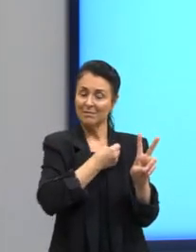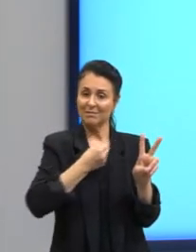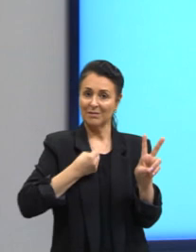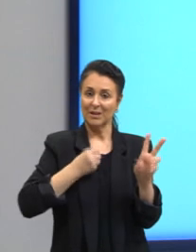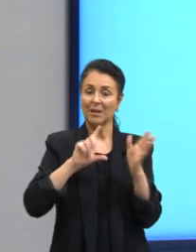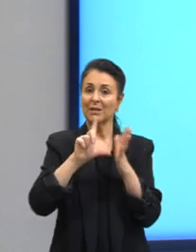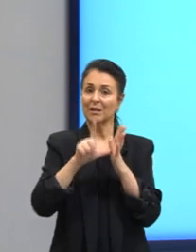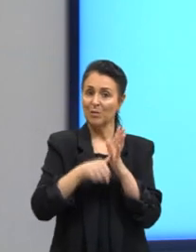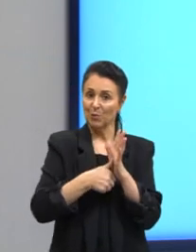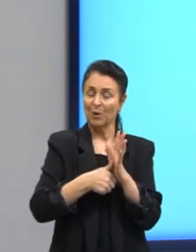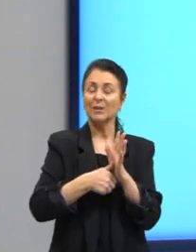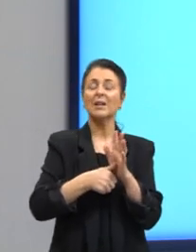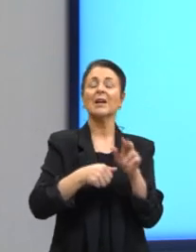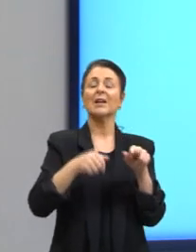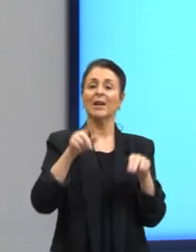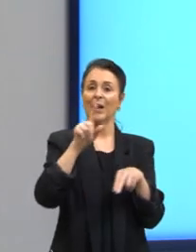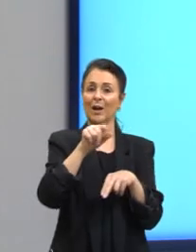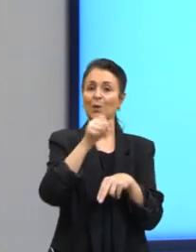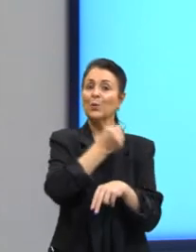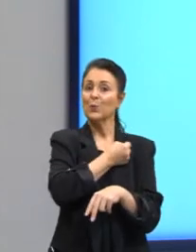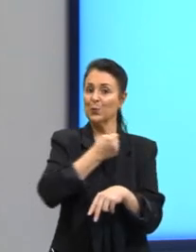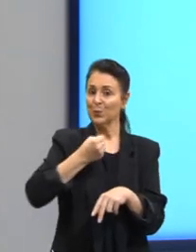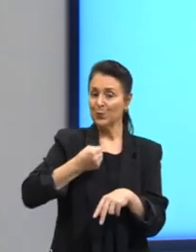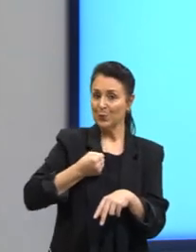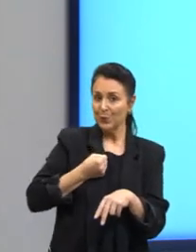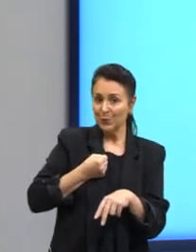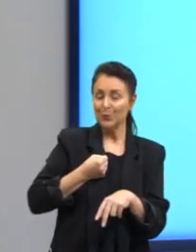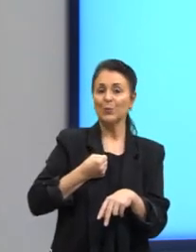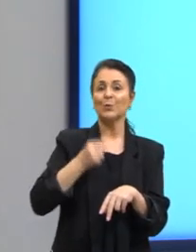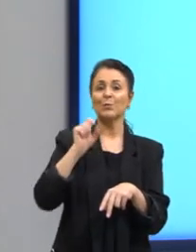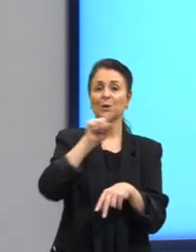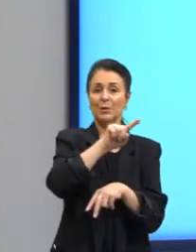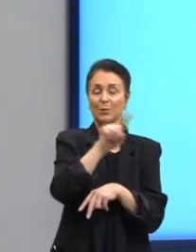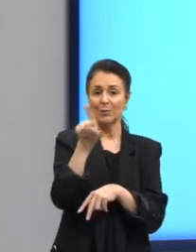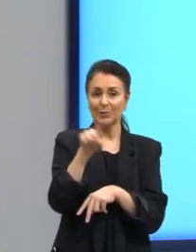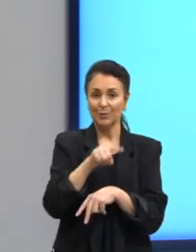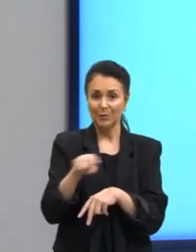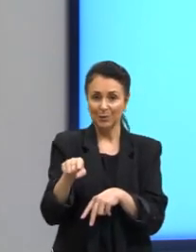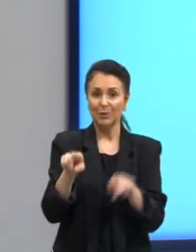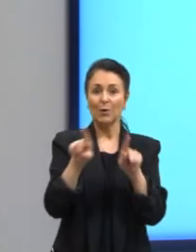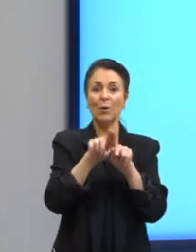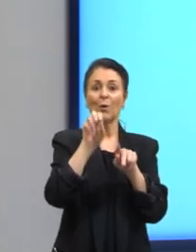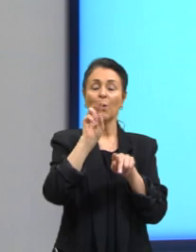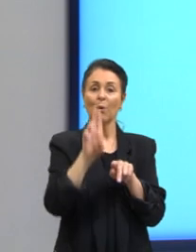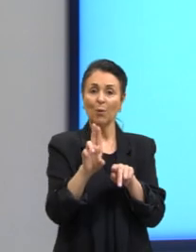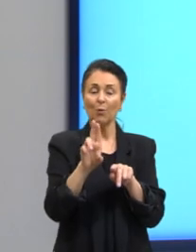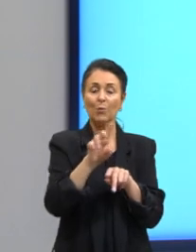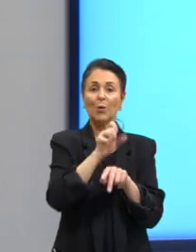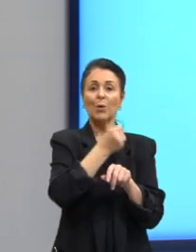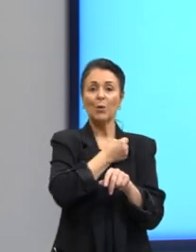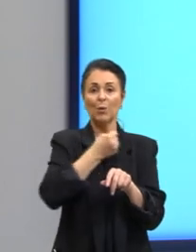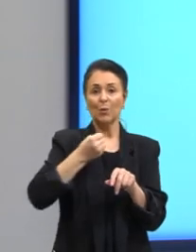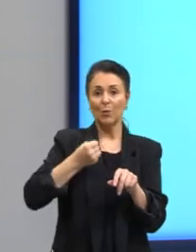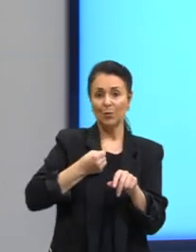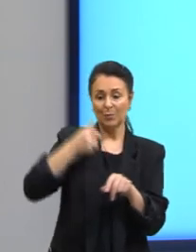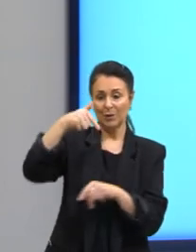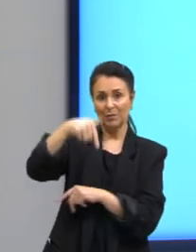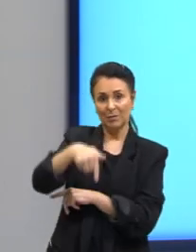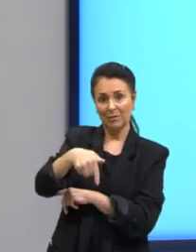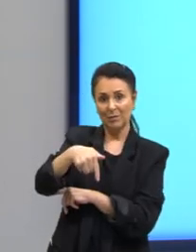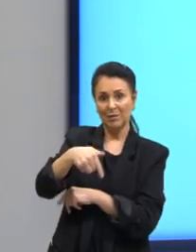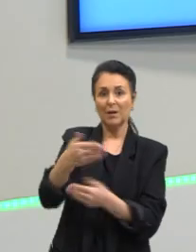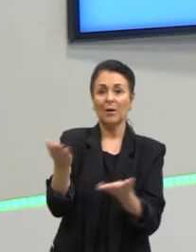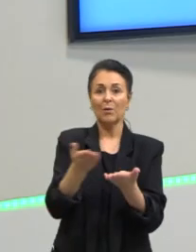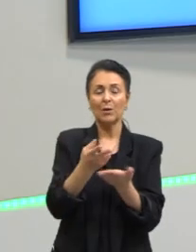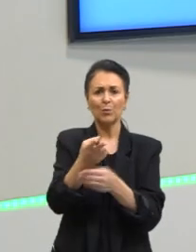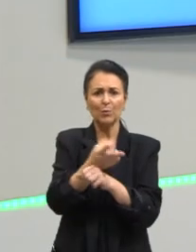logo esse é o número racional porque sintam número inteiro então número inteiro é um número racional então nós estamos aqui procurando